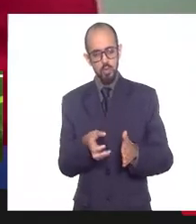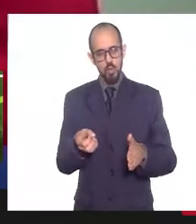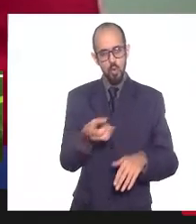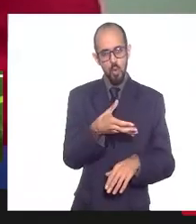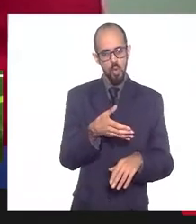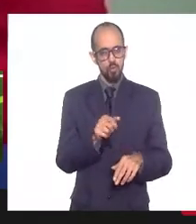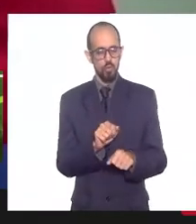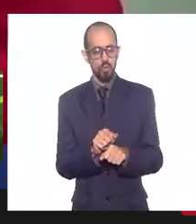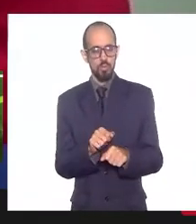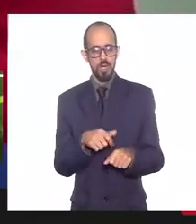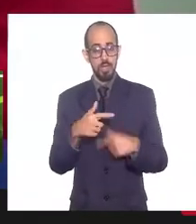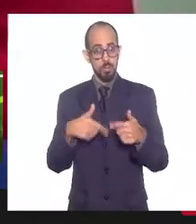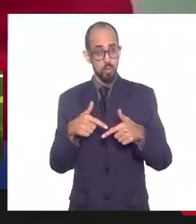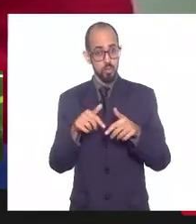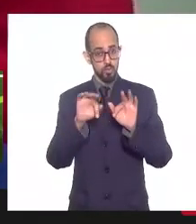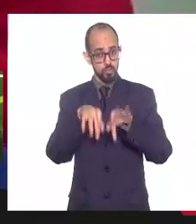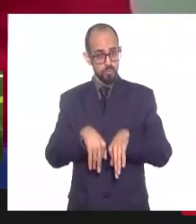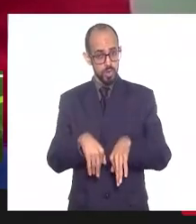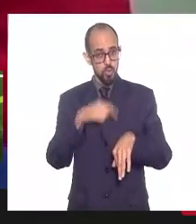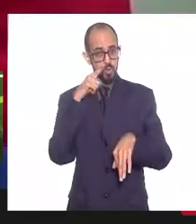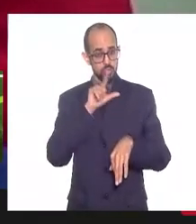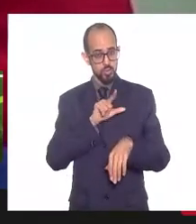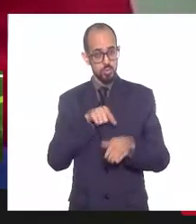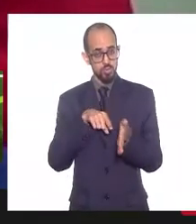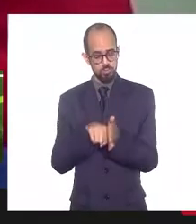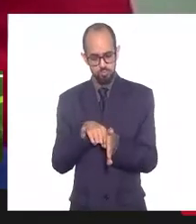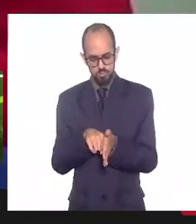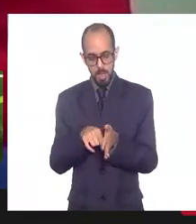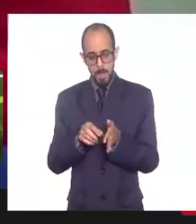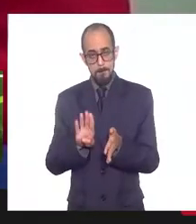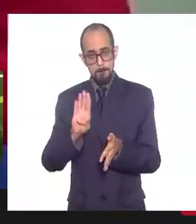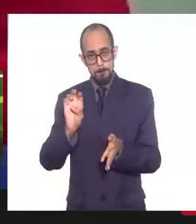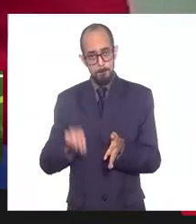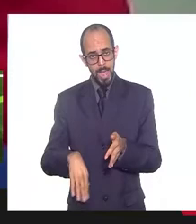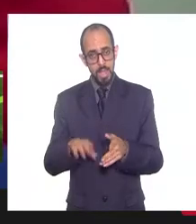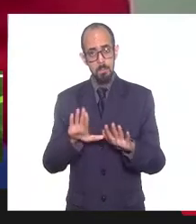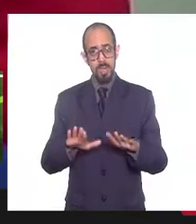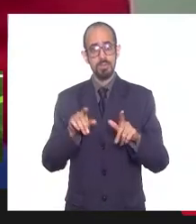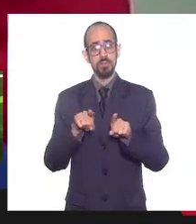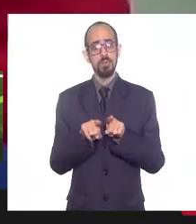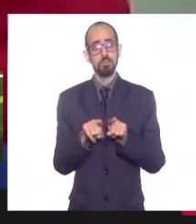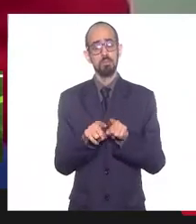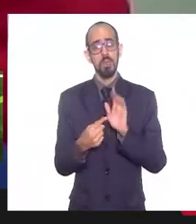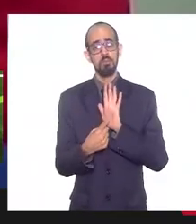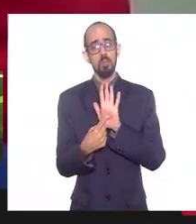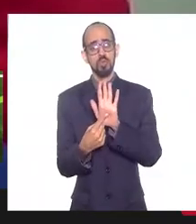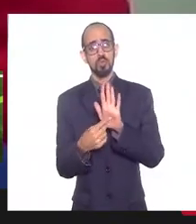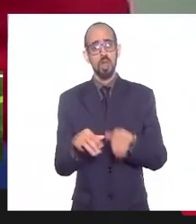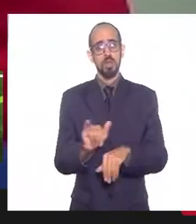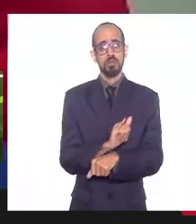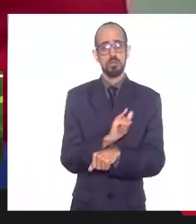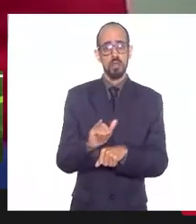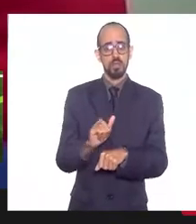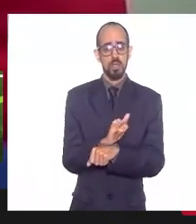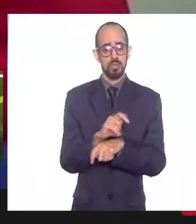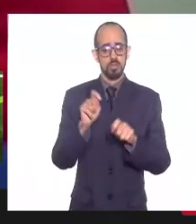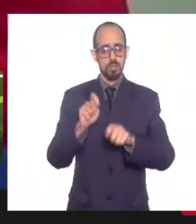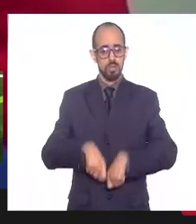final, ter não só um bom diagnóstico, mas ser capaz de apontar estratégias que